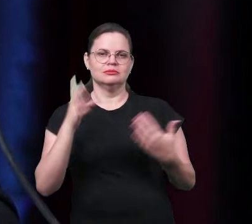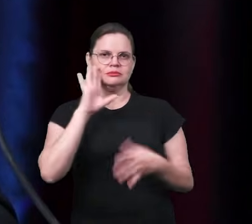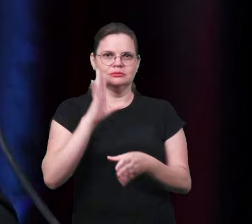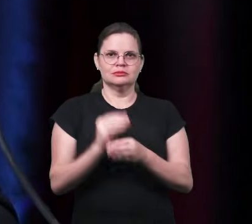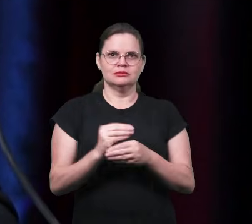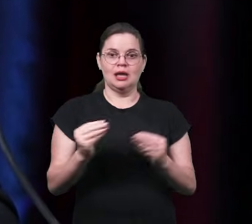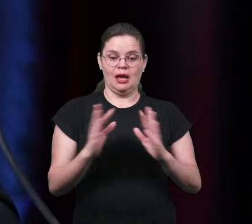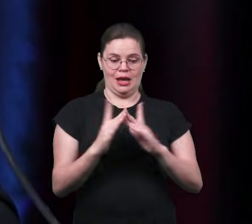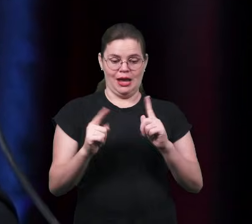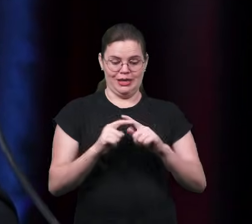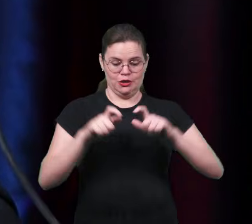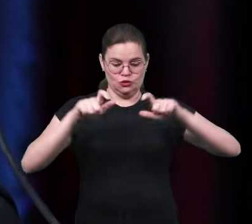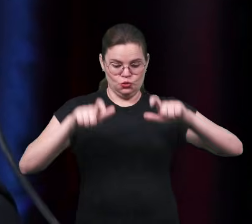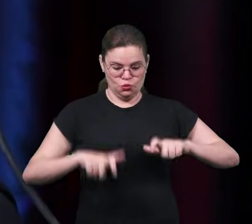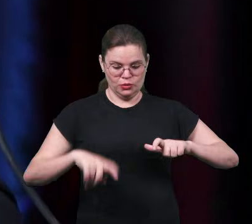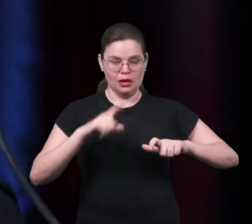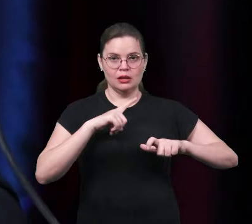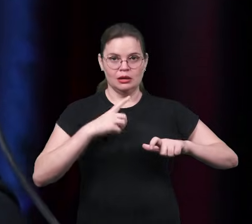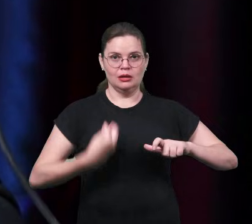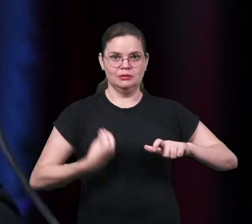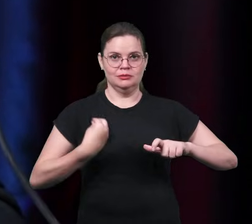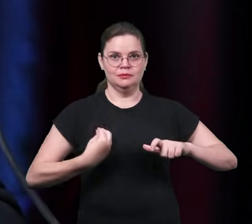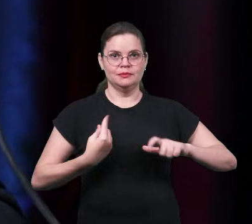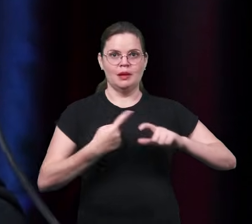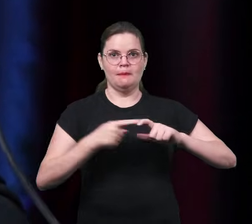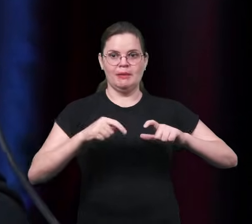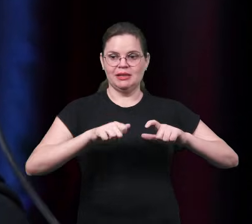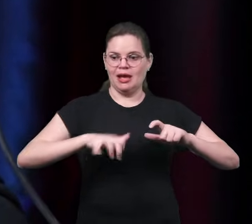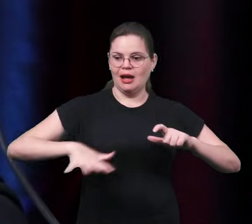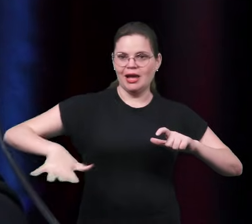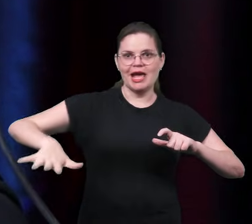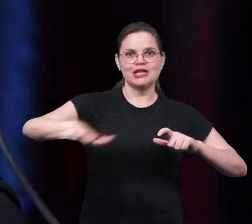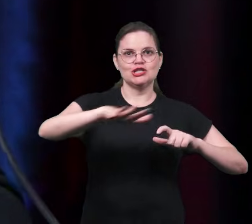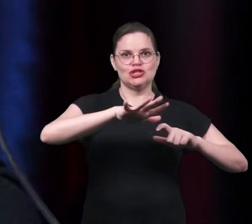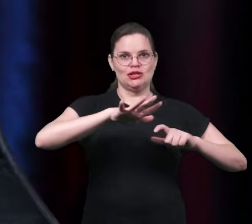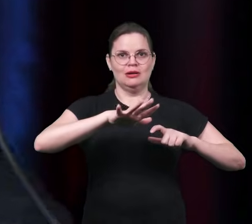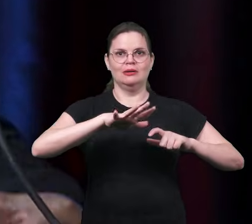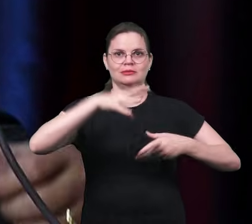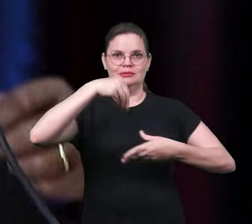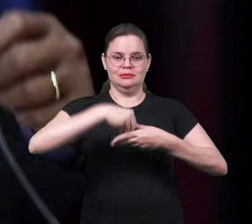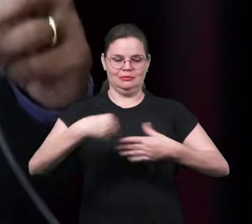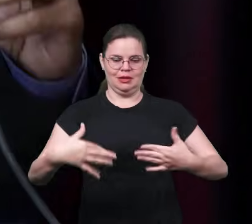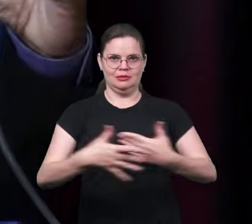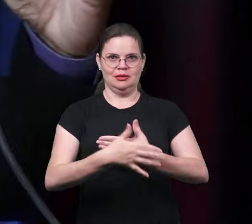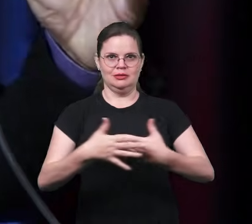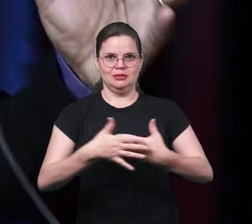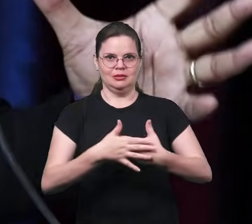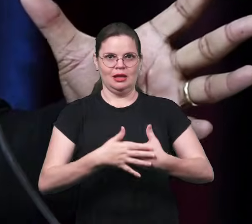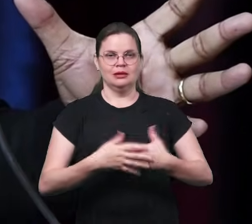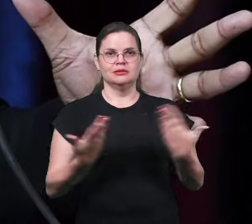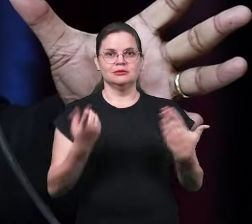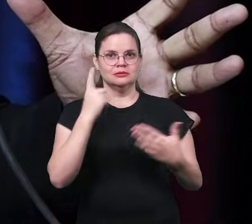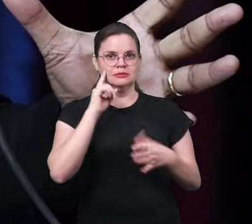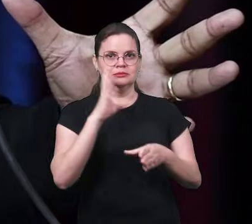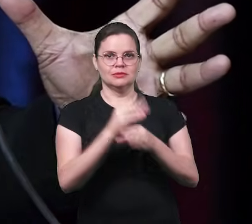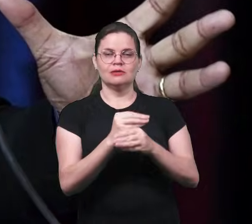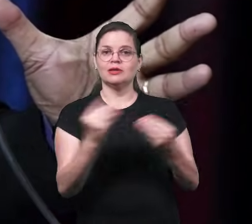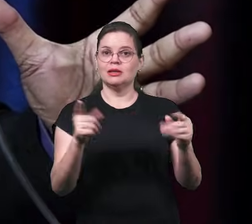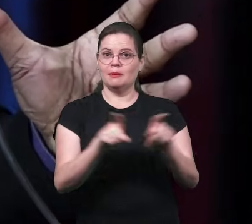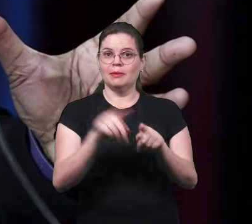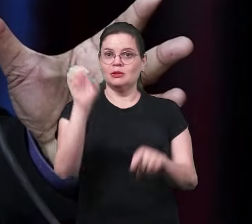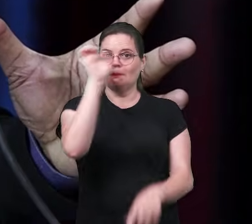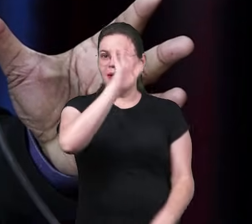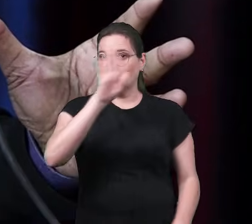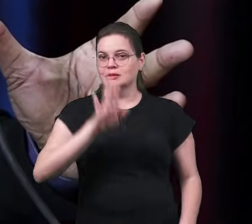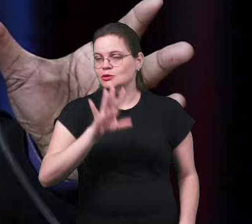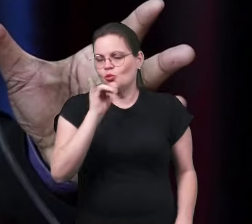igreja local, mas nós temos a região dentro da cidade. Então nós temos a obra como um todo. Então